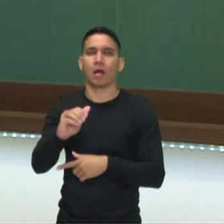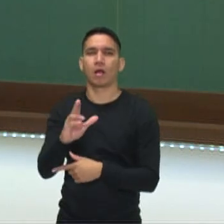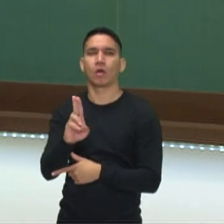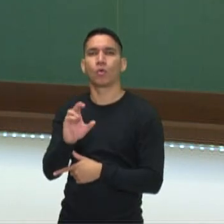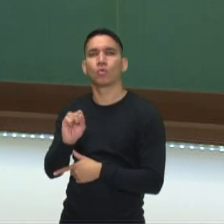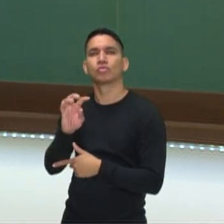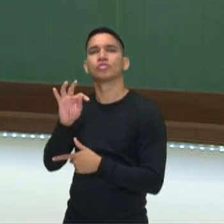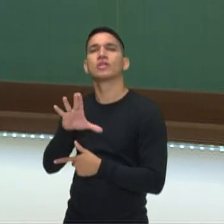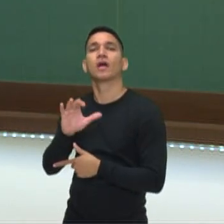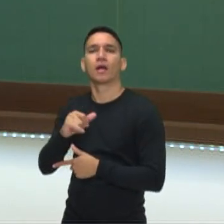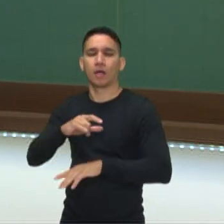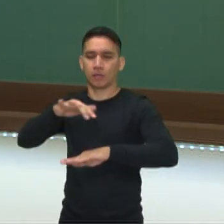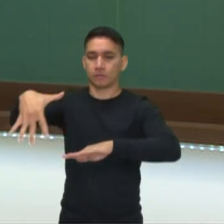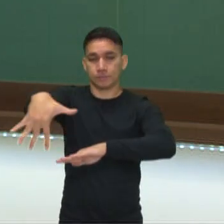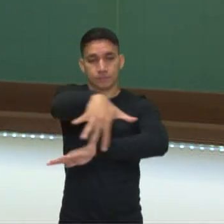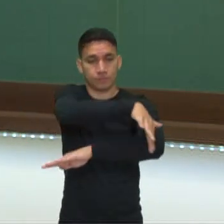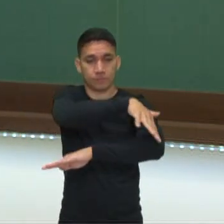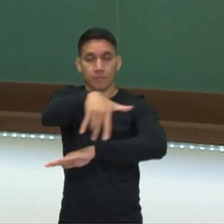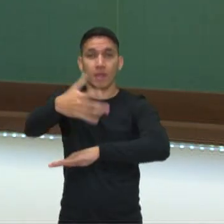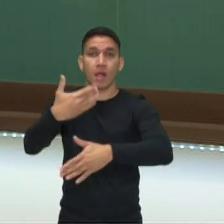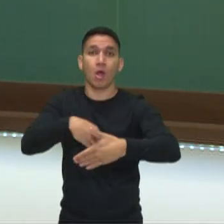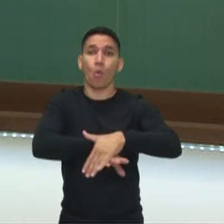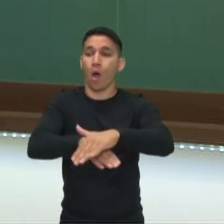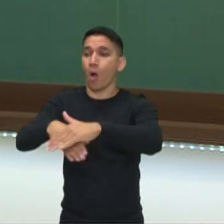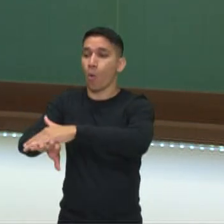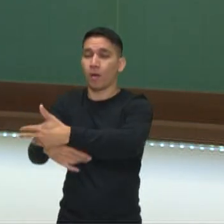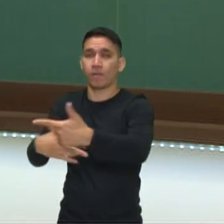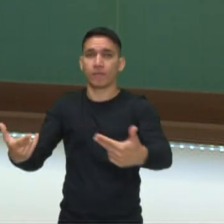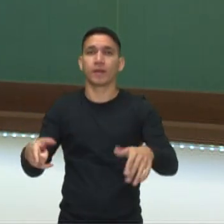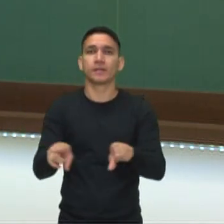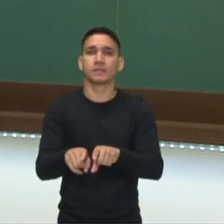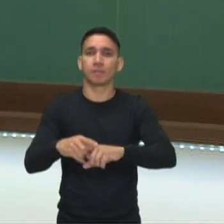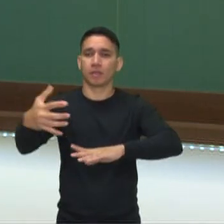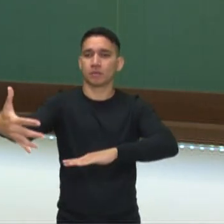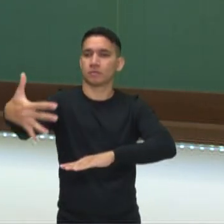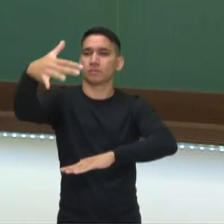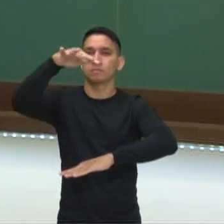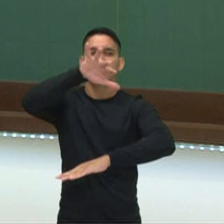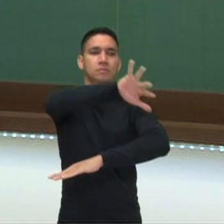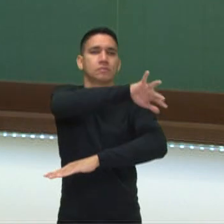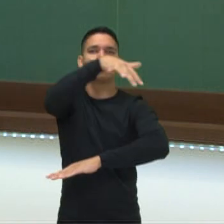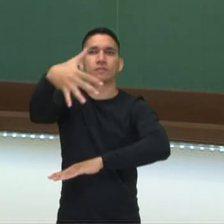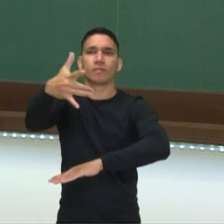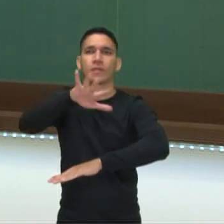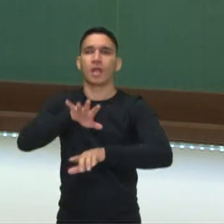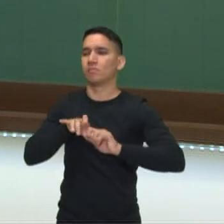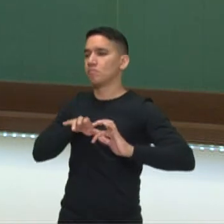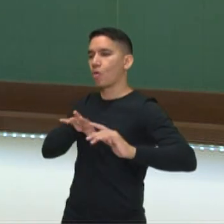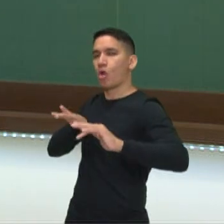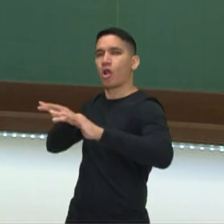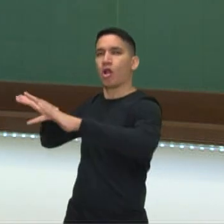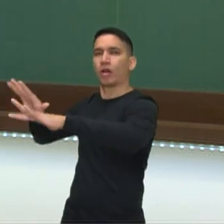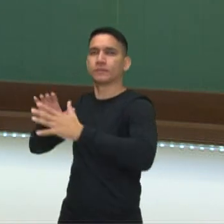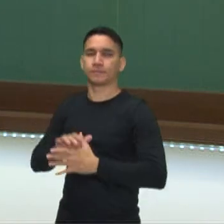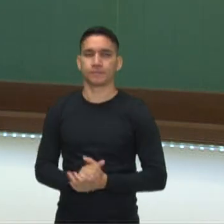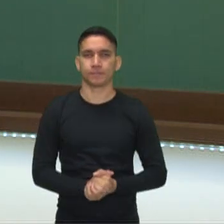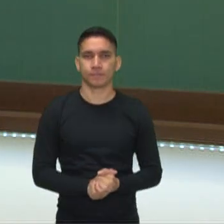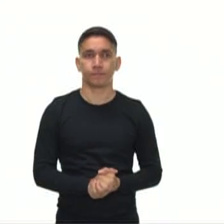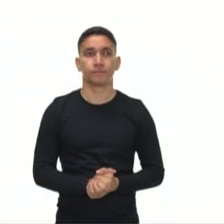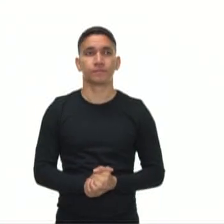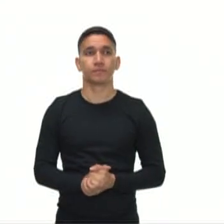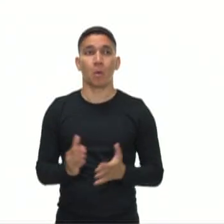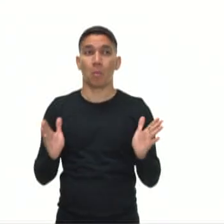parte de trás onde ficava cenários de depósitos e nós temos uma cobertura que ajudava exatamente a propagação do som. Em